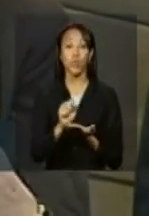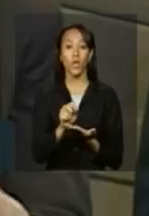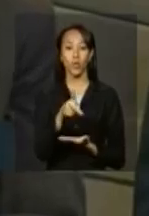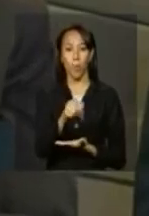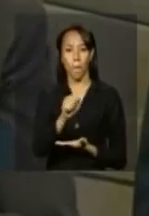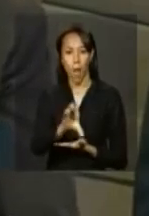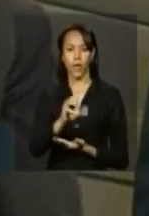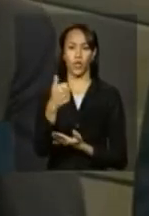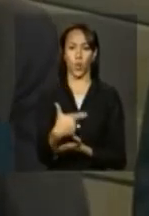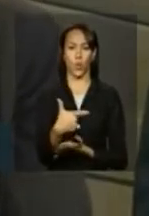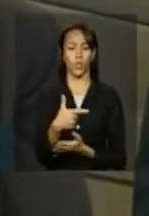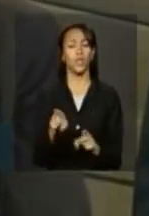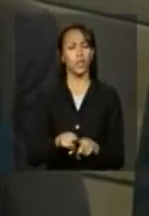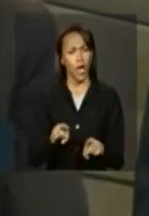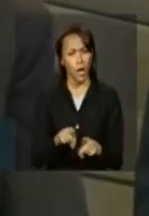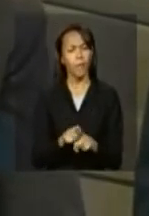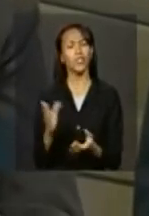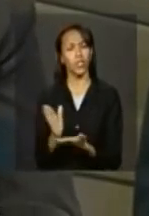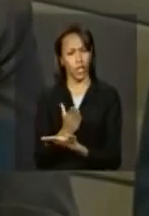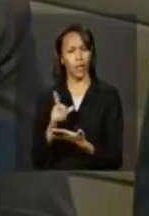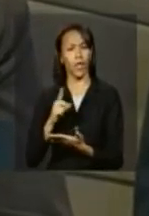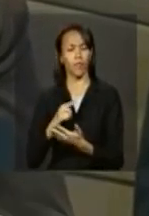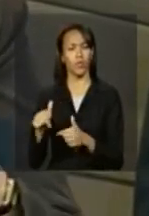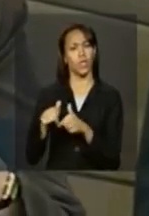Da mesma maneira, em relação às ações concluídas,